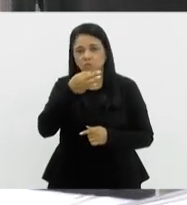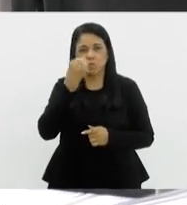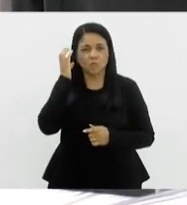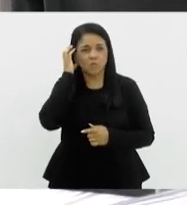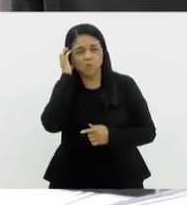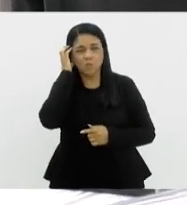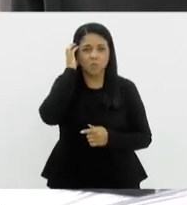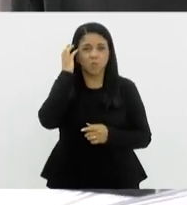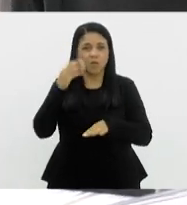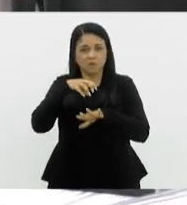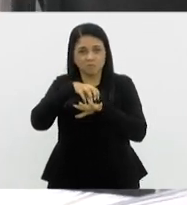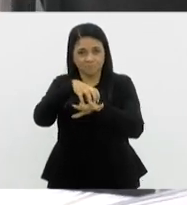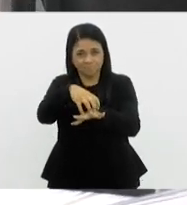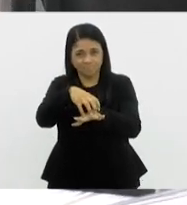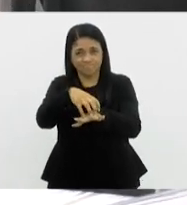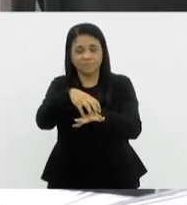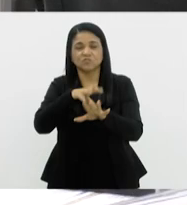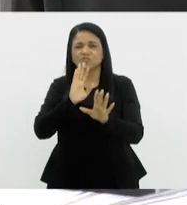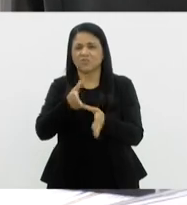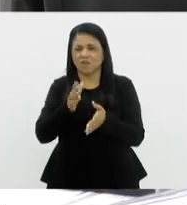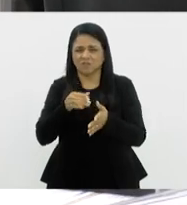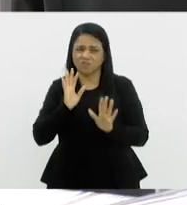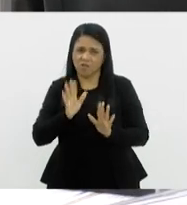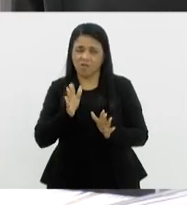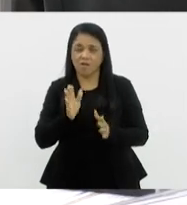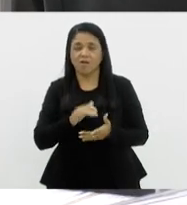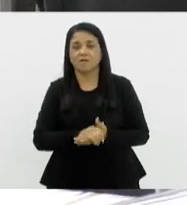no interior dos transportes coletivos. Ah, esse já foi, desculpa.